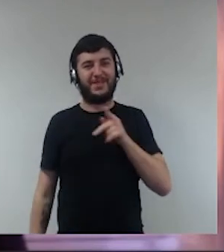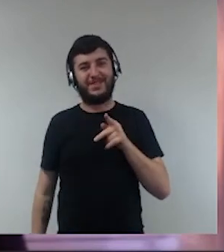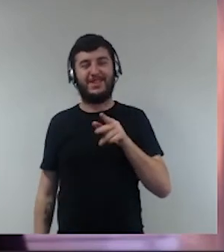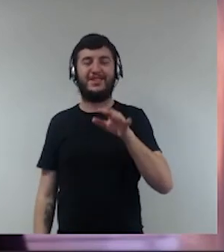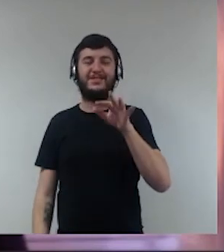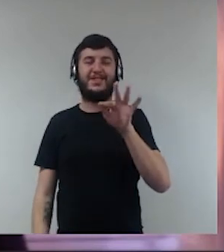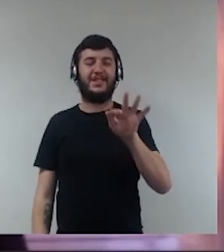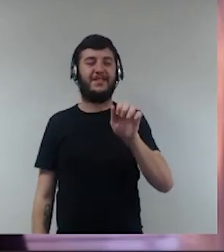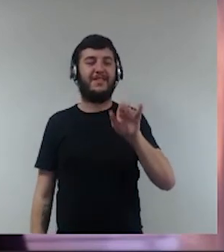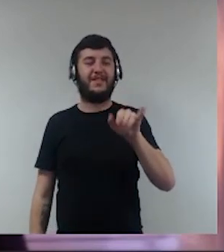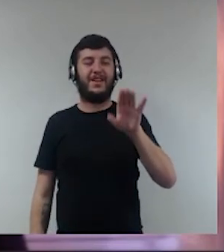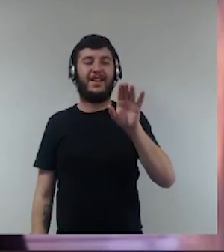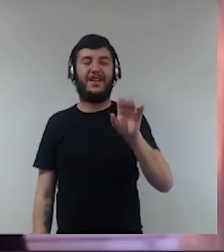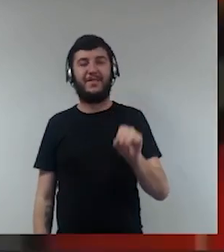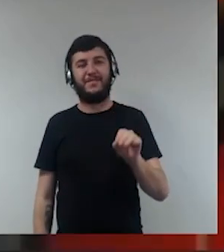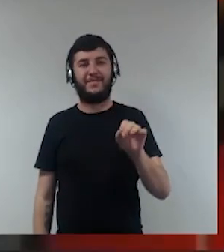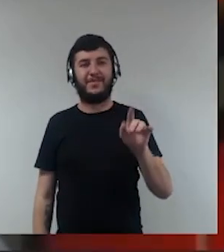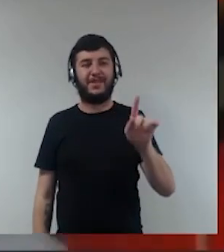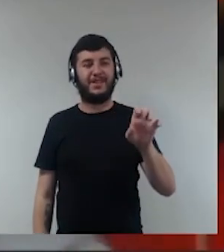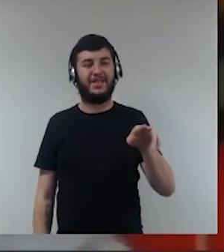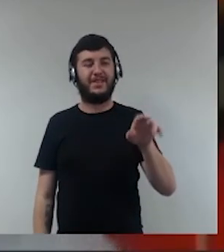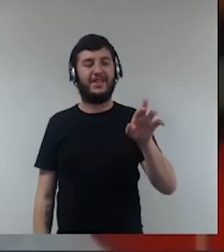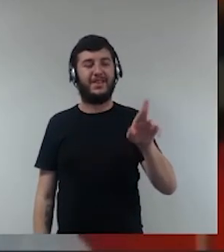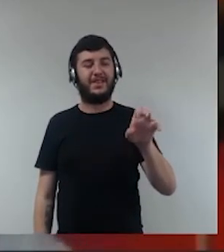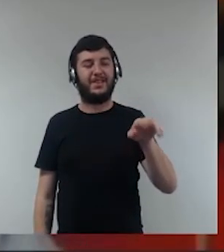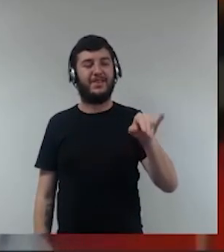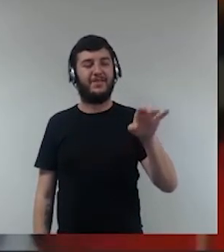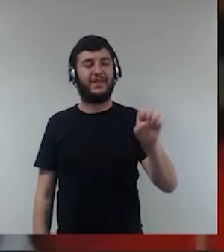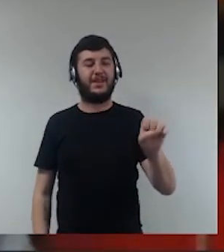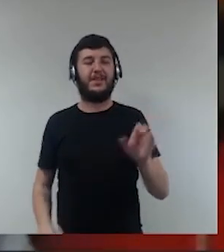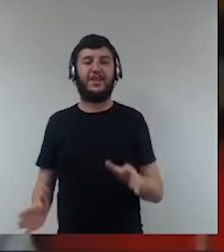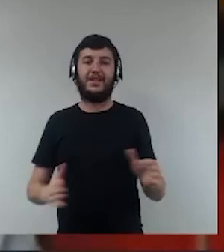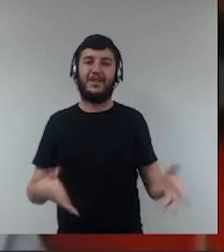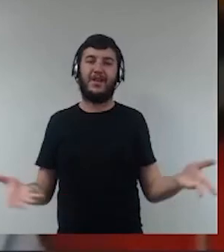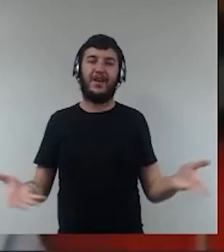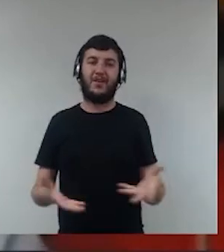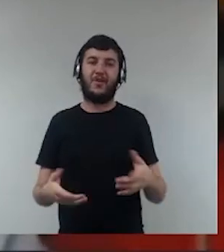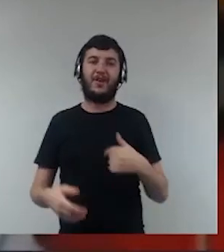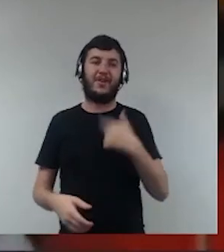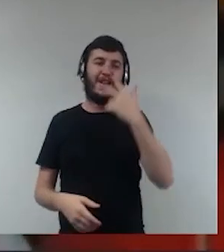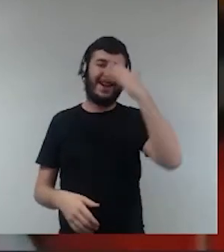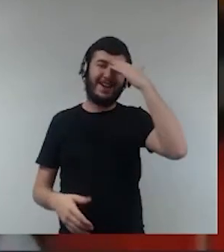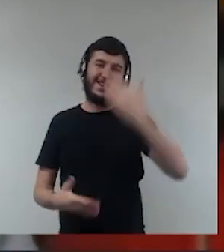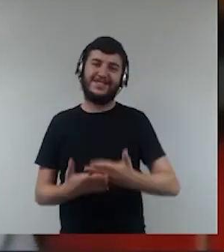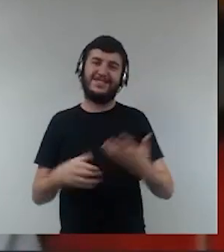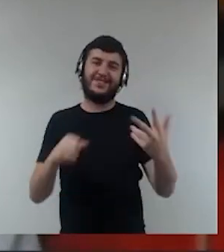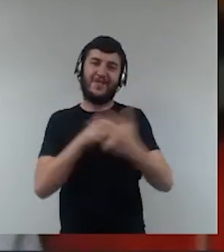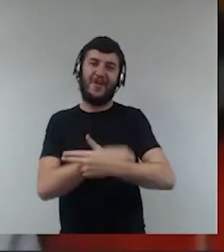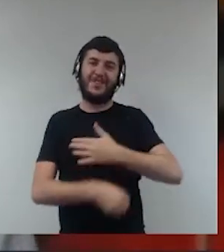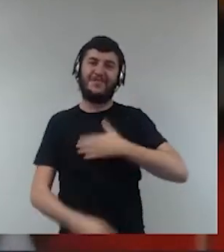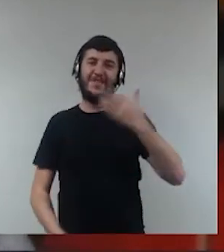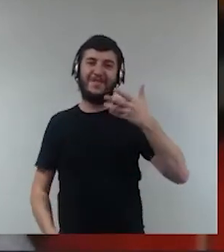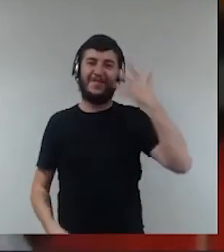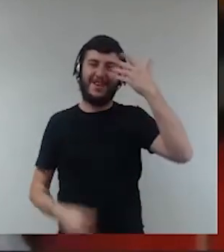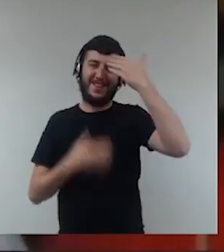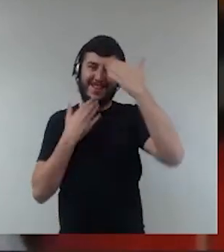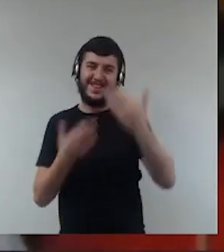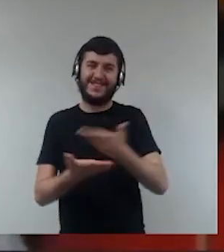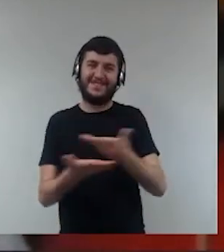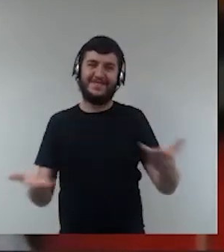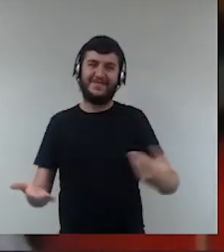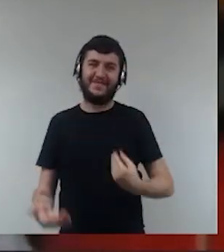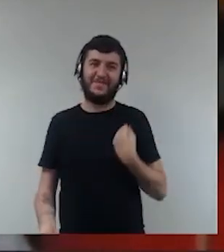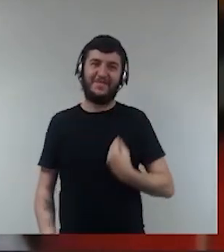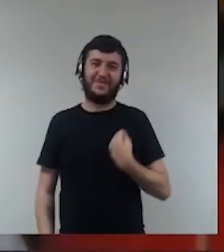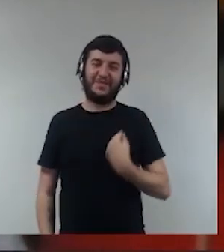obrigado. Então, rapidamente, que eu acho que já vai ser cortada a minha fala aqui, eu agradeço a presença de todos